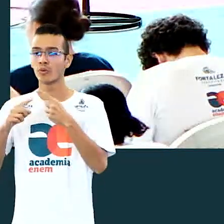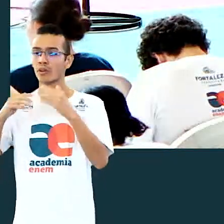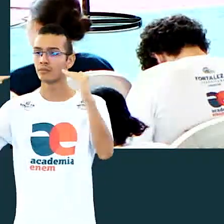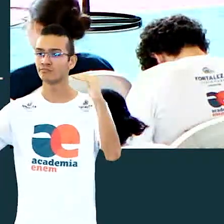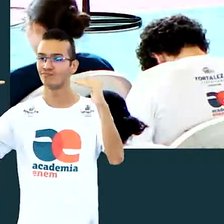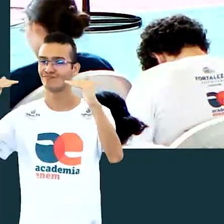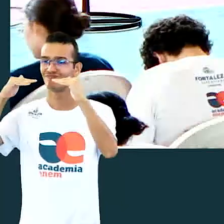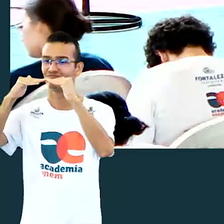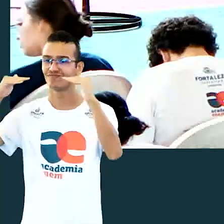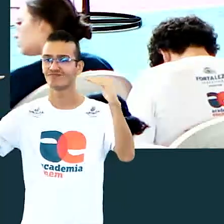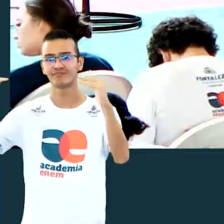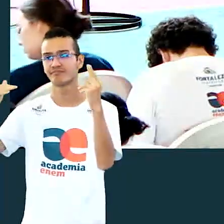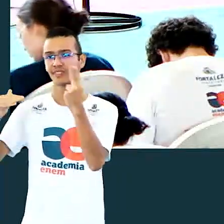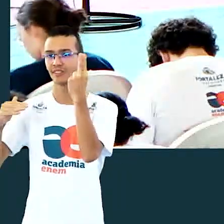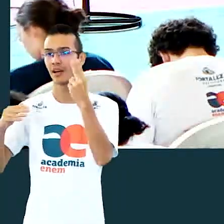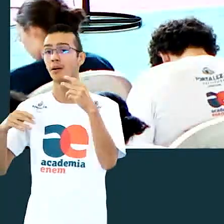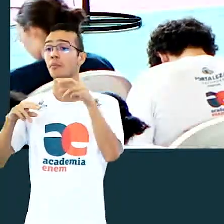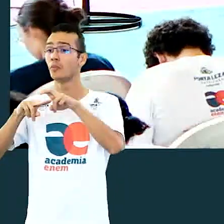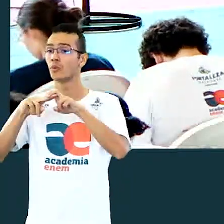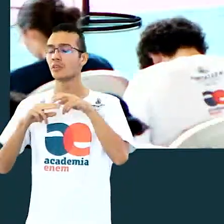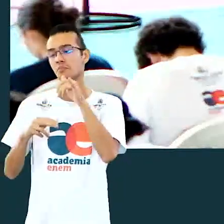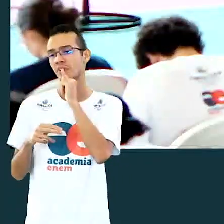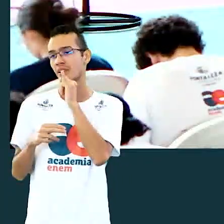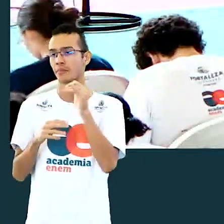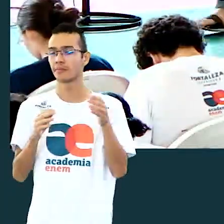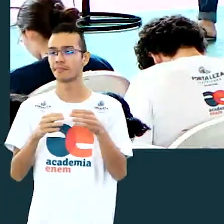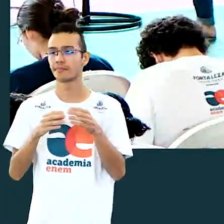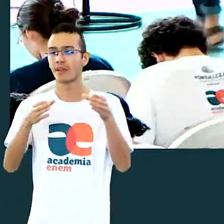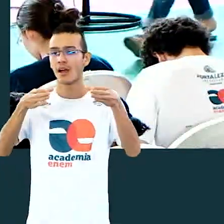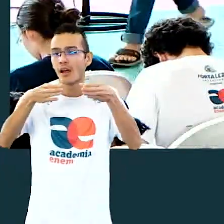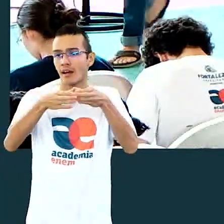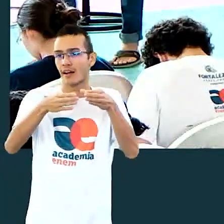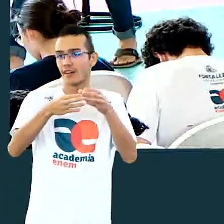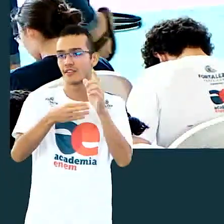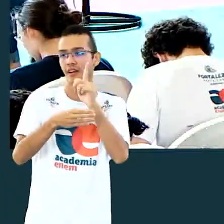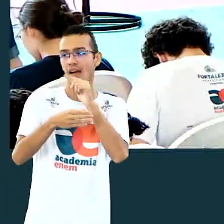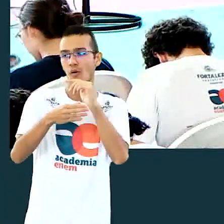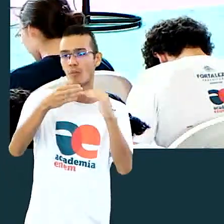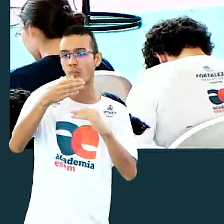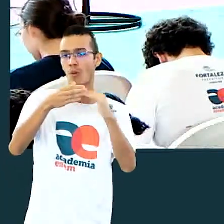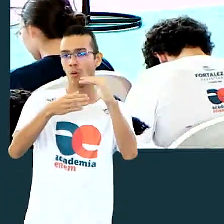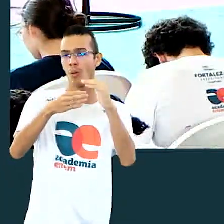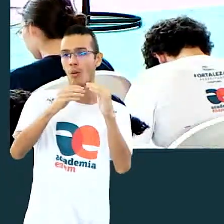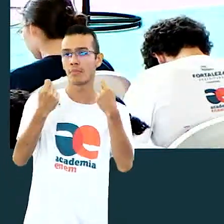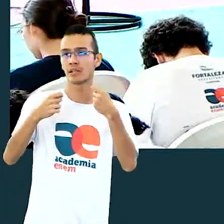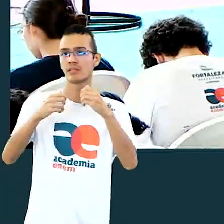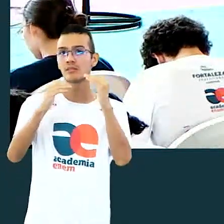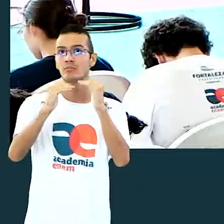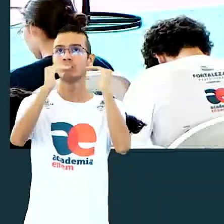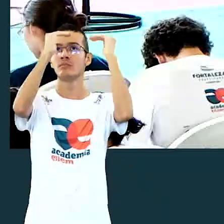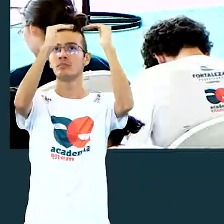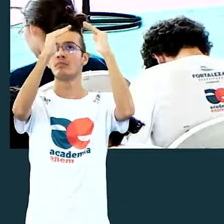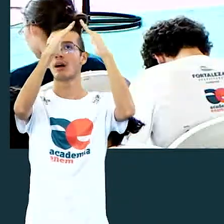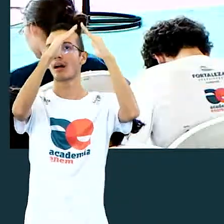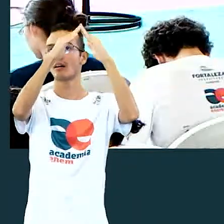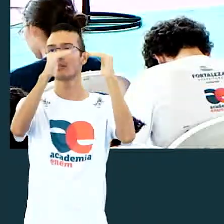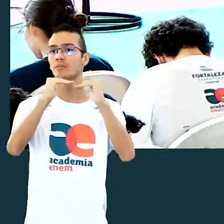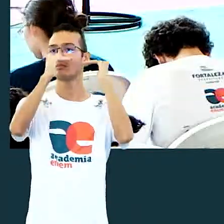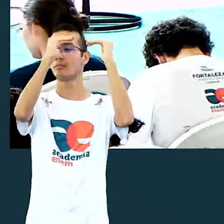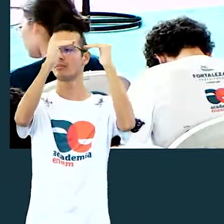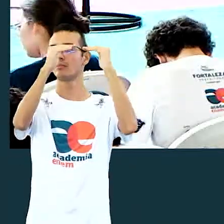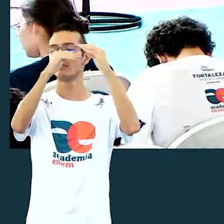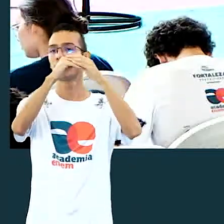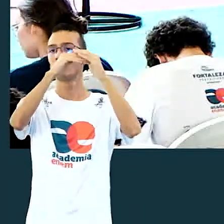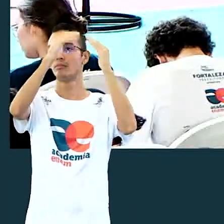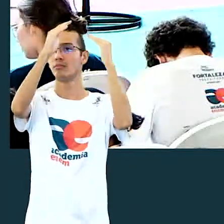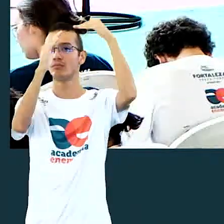Para existir uma diferença de altura, para existir uma diferença de pressão. Então peraí. Para